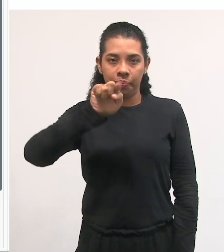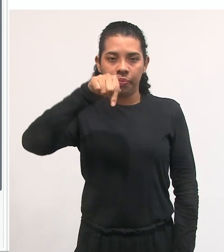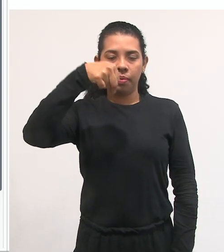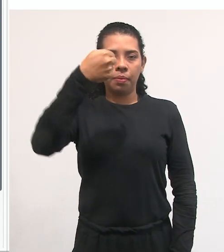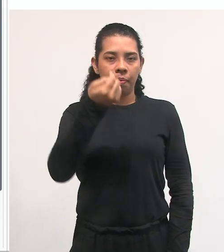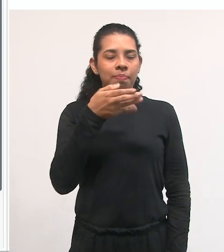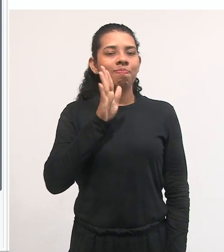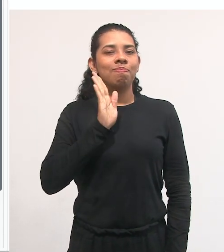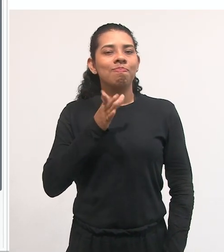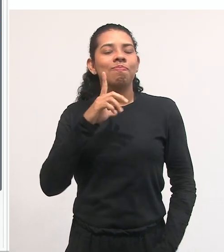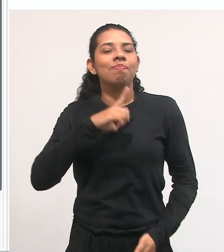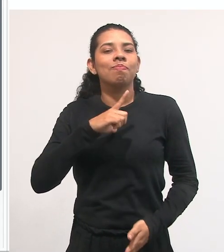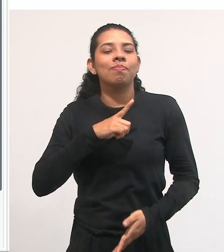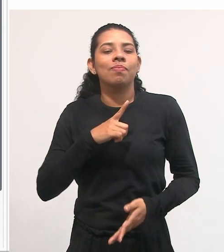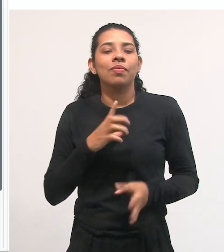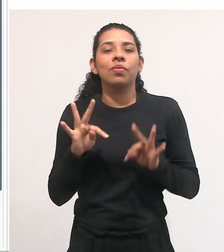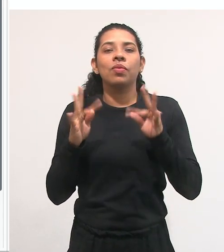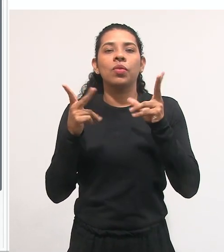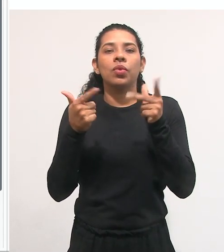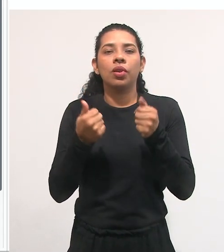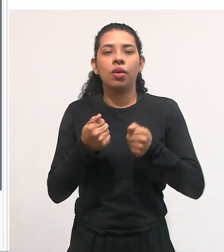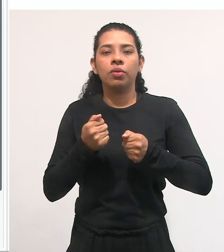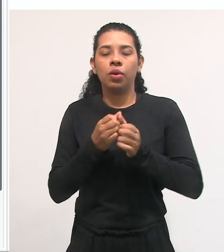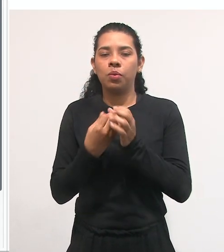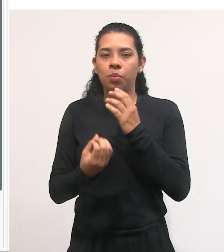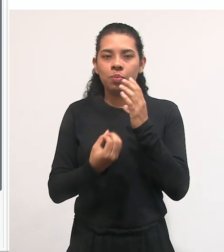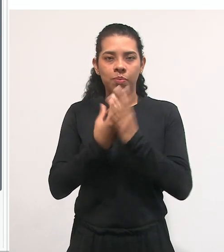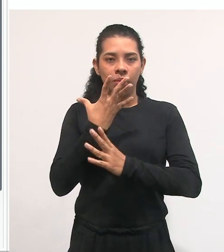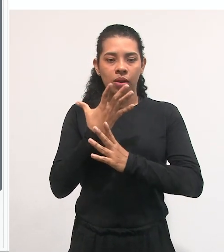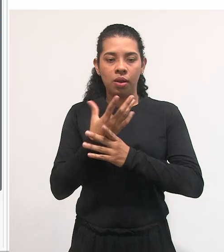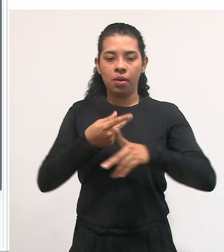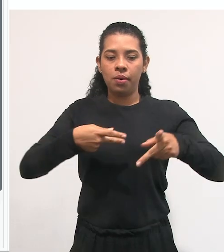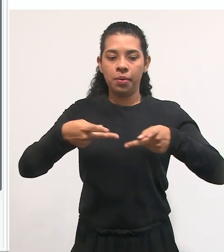nesses elementos macros, é que aí eu vou ter o projeto,